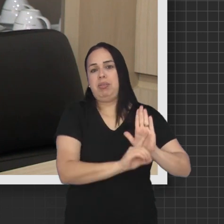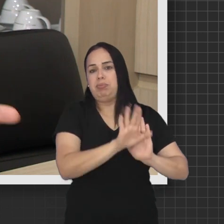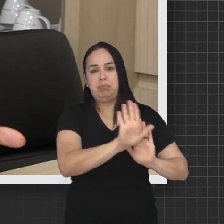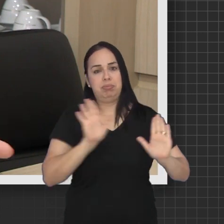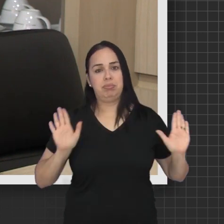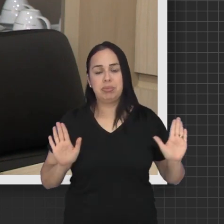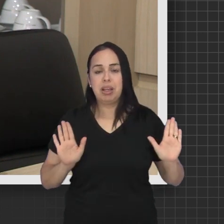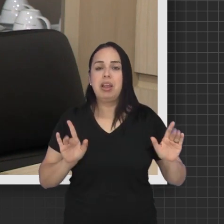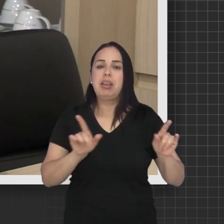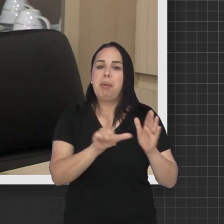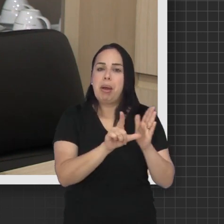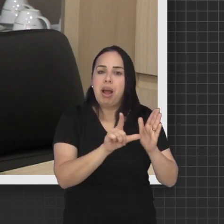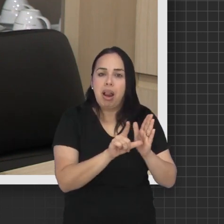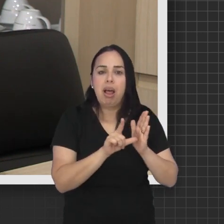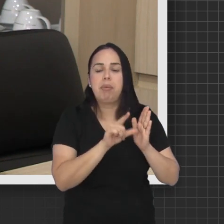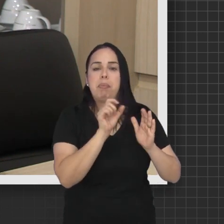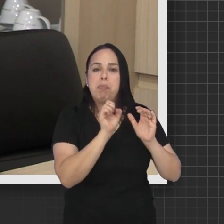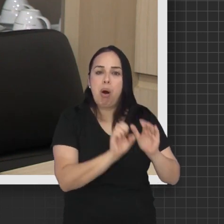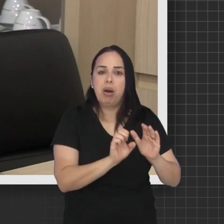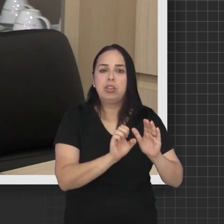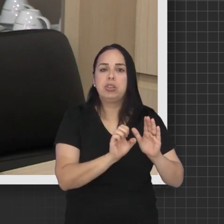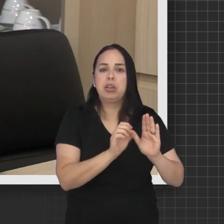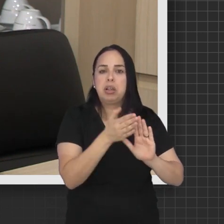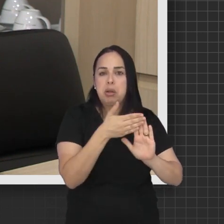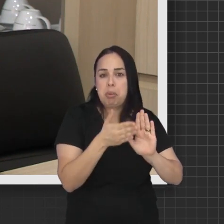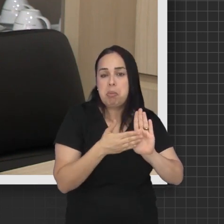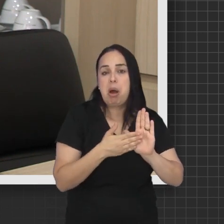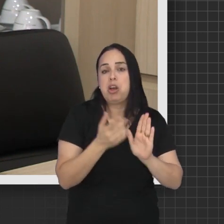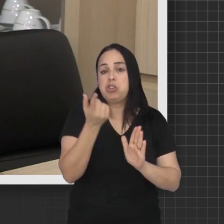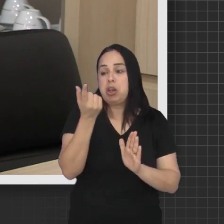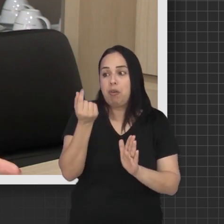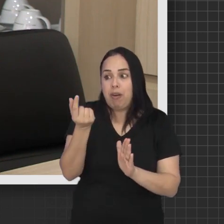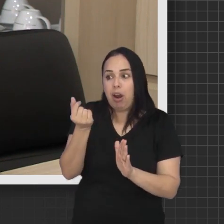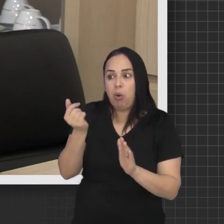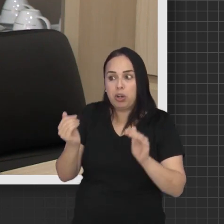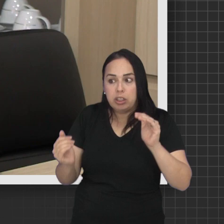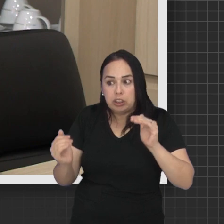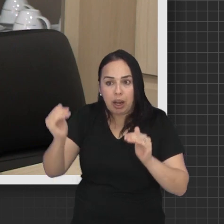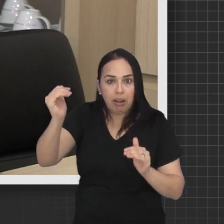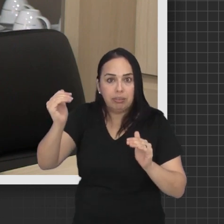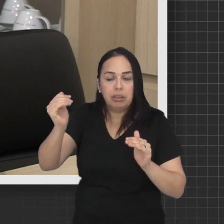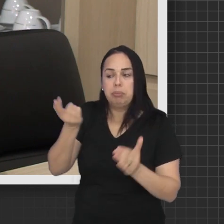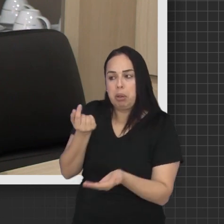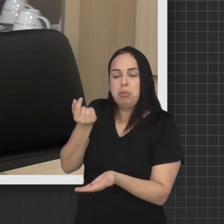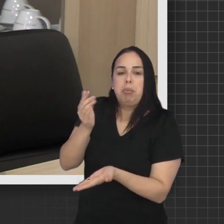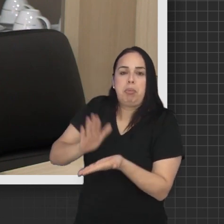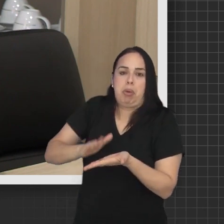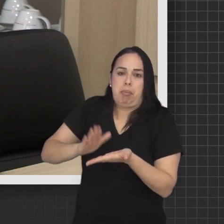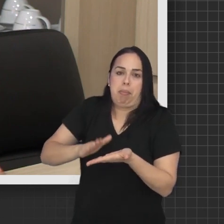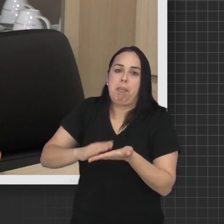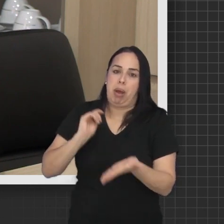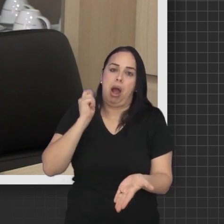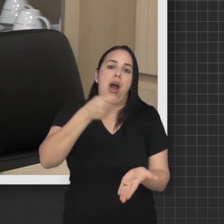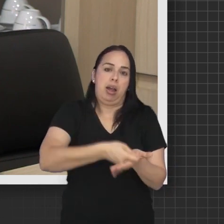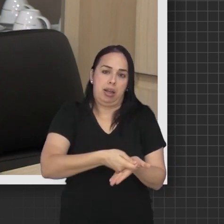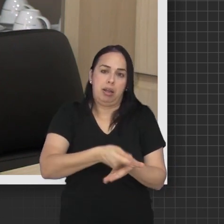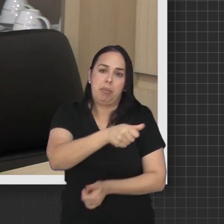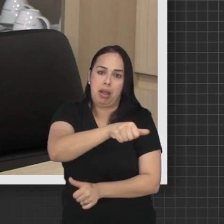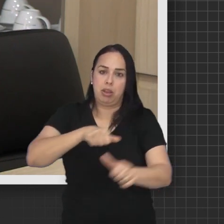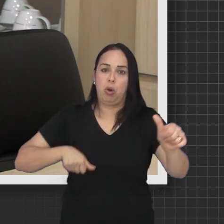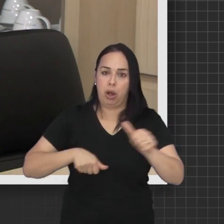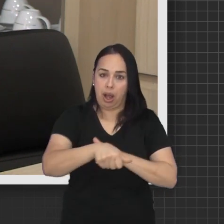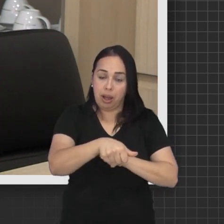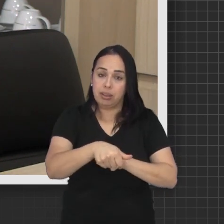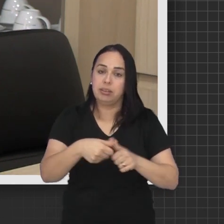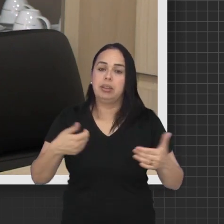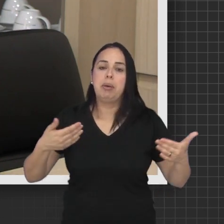da política ali da empresa. A empresa pode efetivamente cobrar essa diferença de você, né? Para você